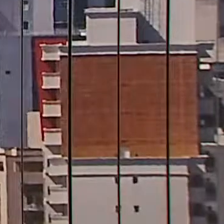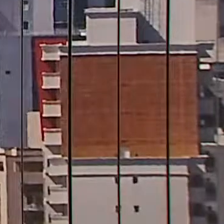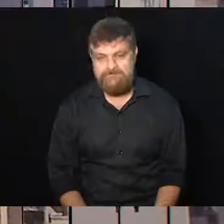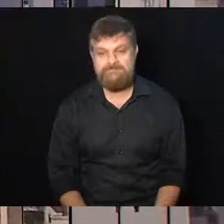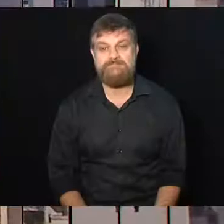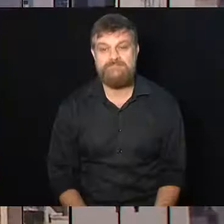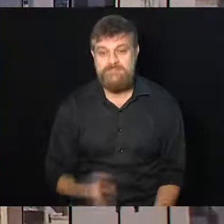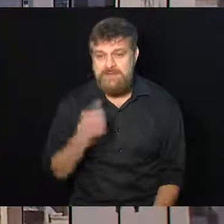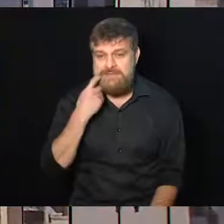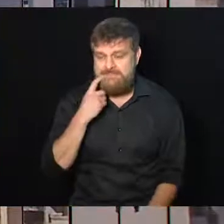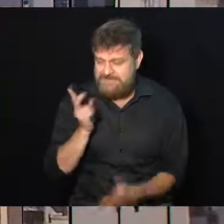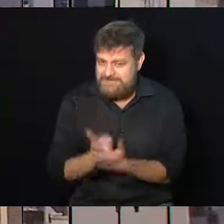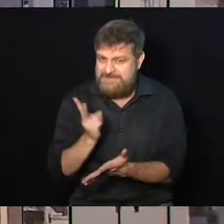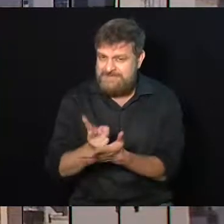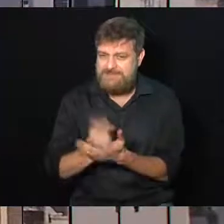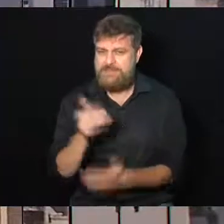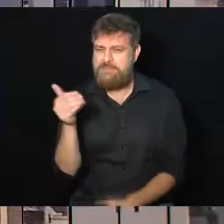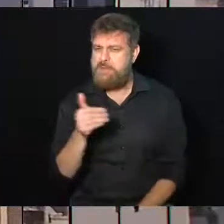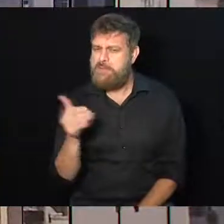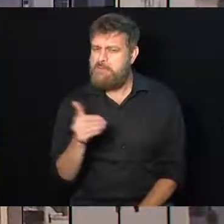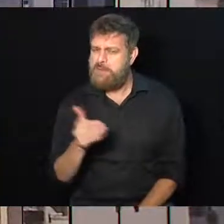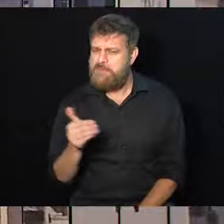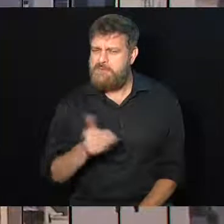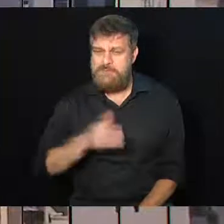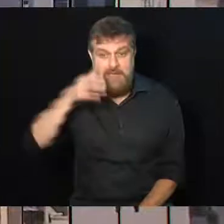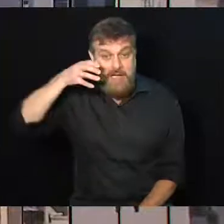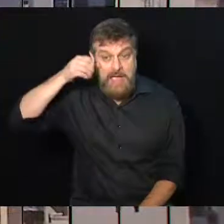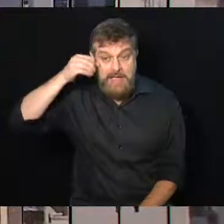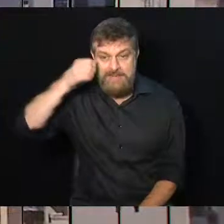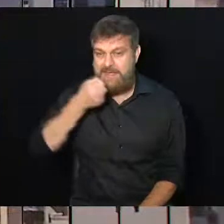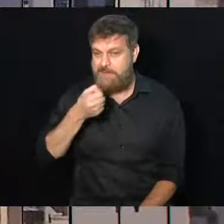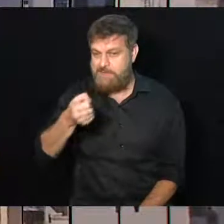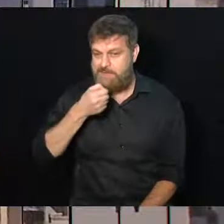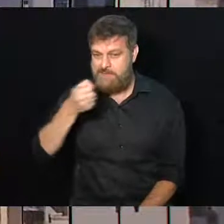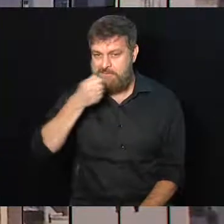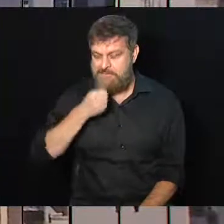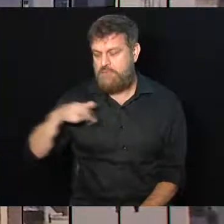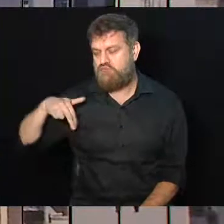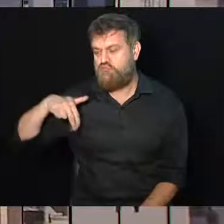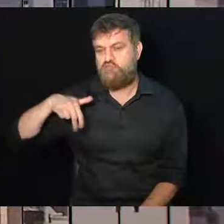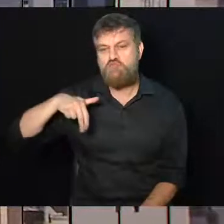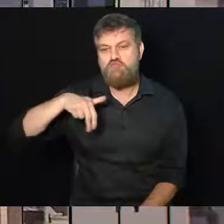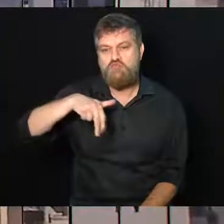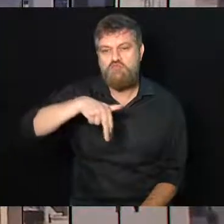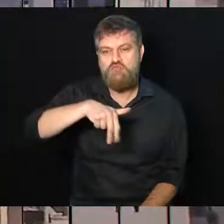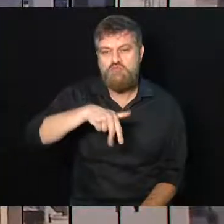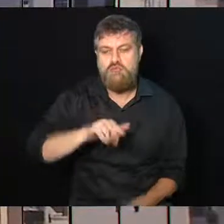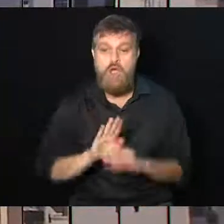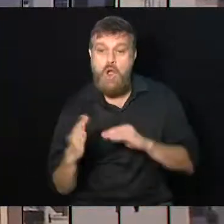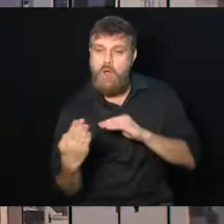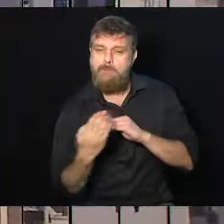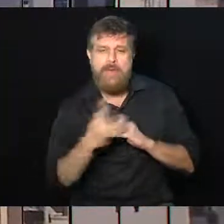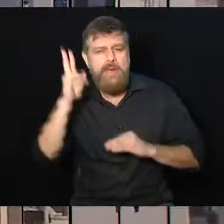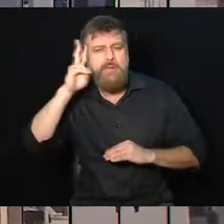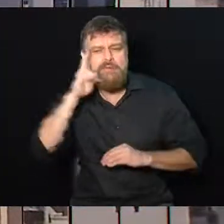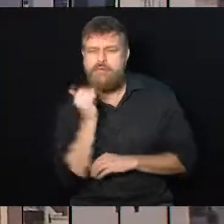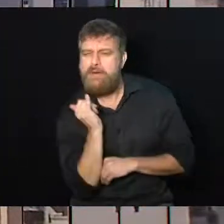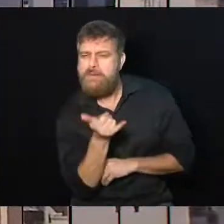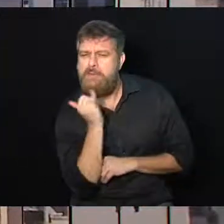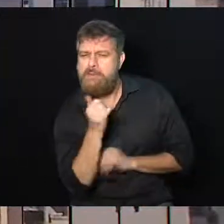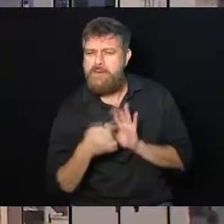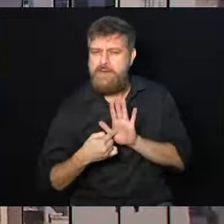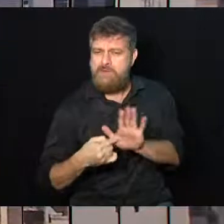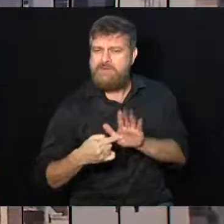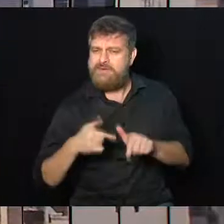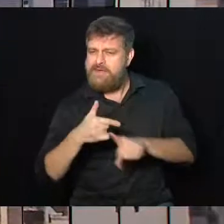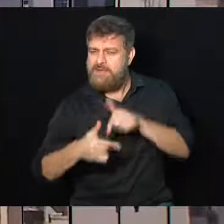Toda sexta-feira, você já sabe, o repórter André Aranha vai até um bairro nos contar uma história, mostrar o